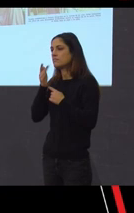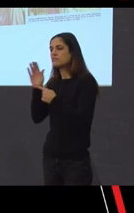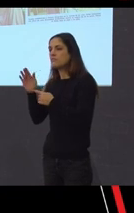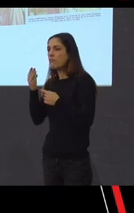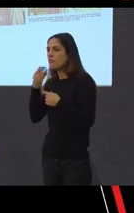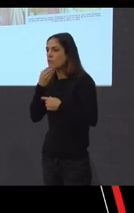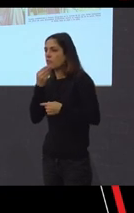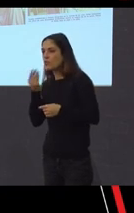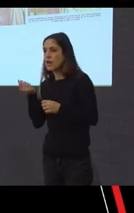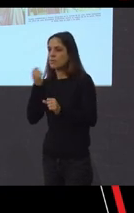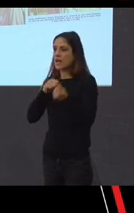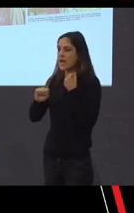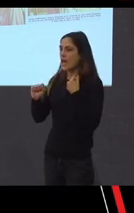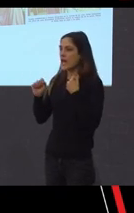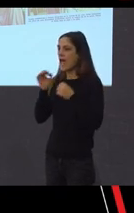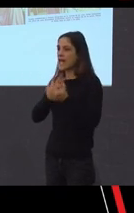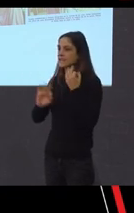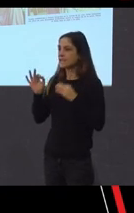do destape,